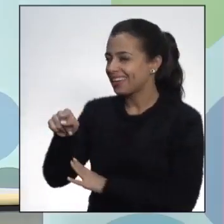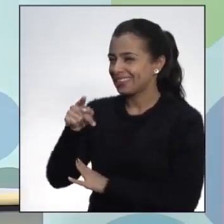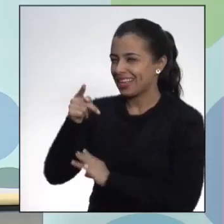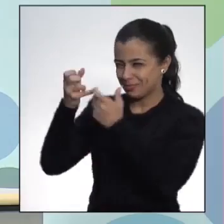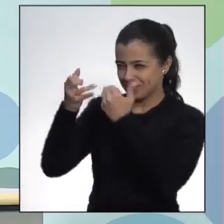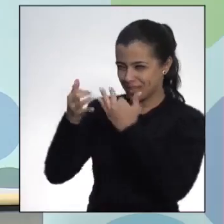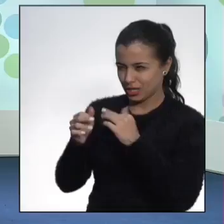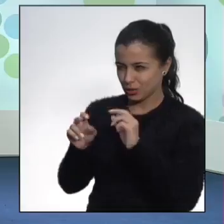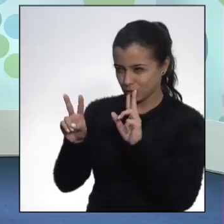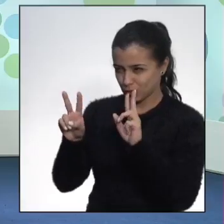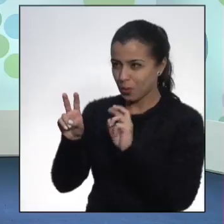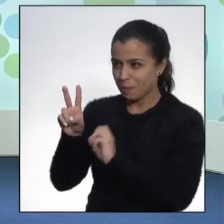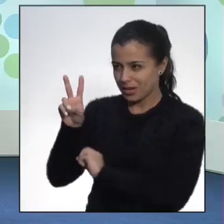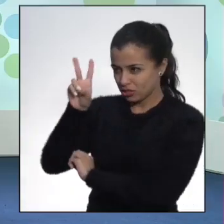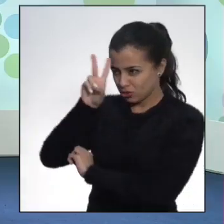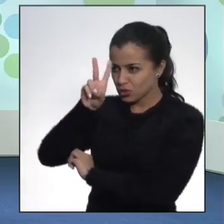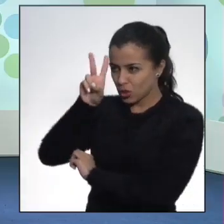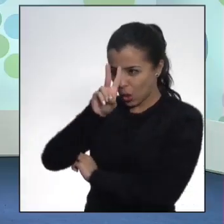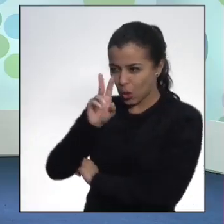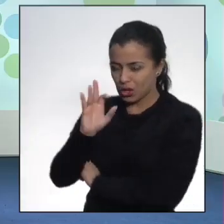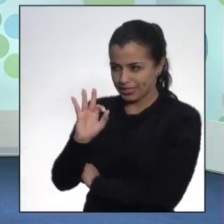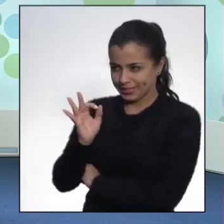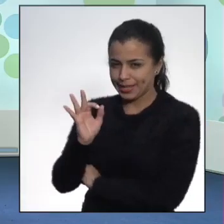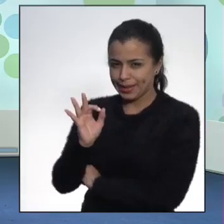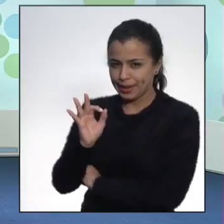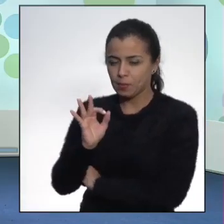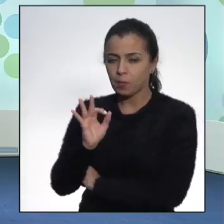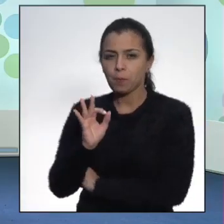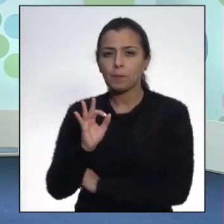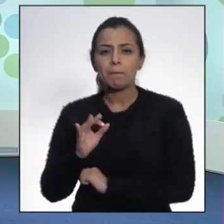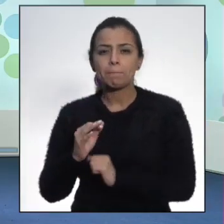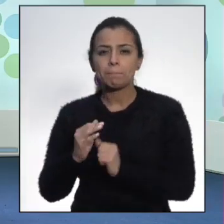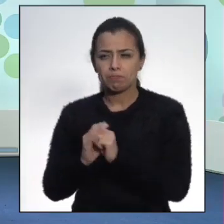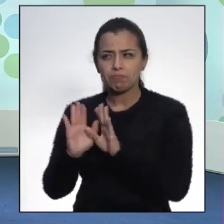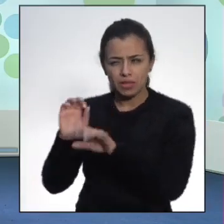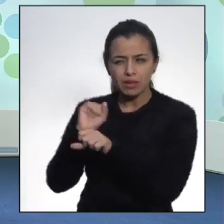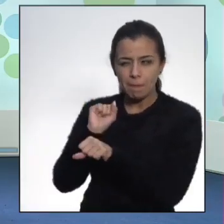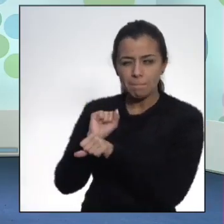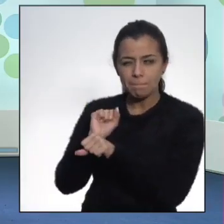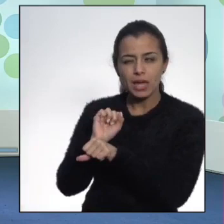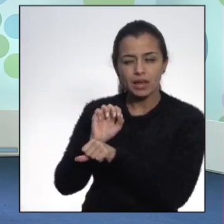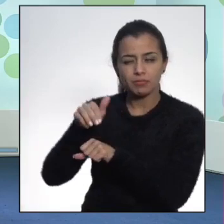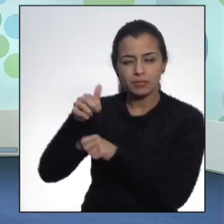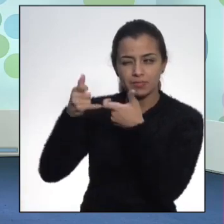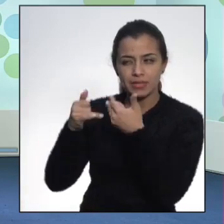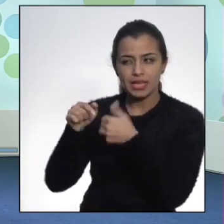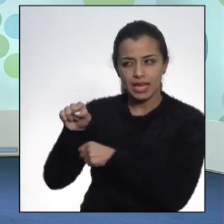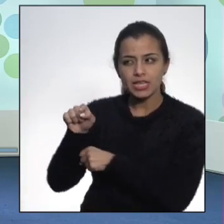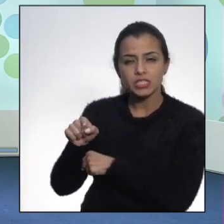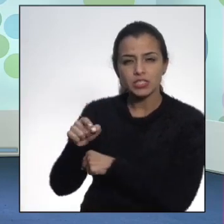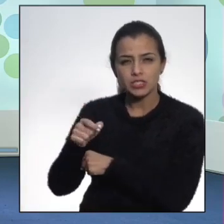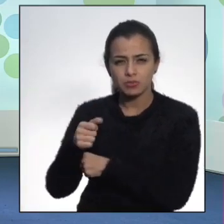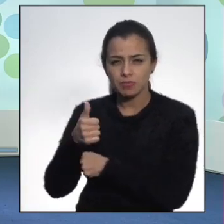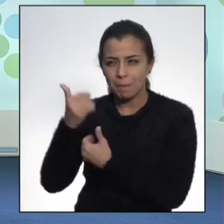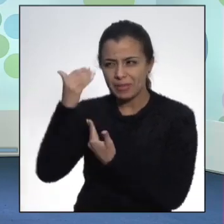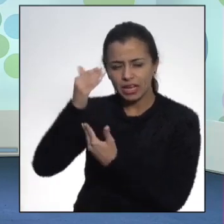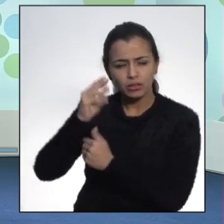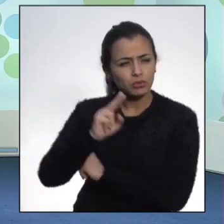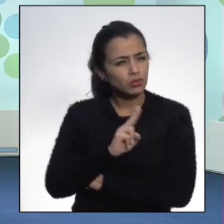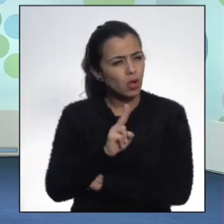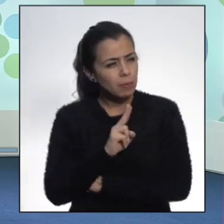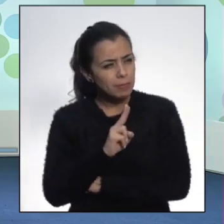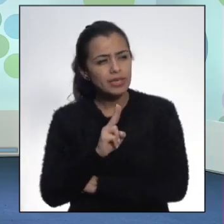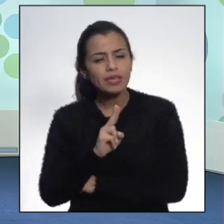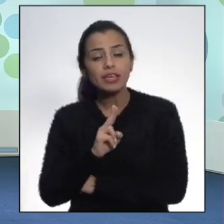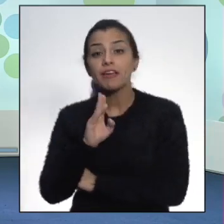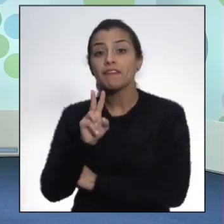né? Isso, bem né? Interessante. Vamos chegar nesse ponto. Vamos chegar nesse ponto. Muito obrigado. O nome dele é? ele é o